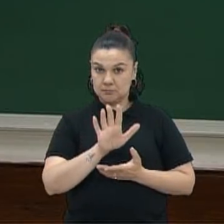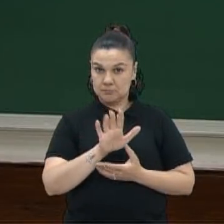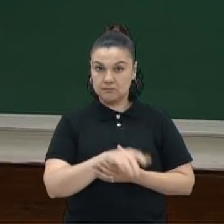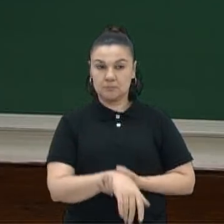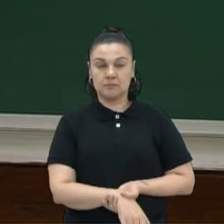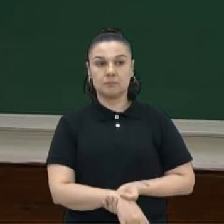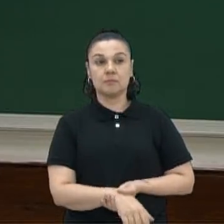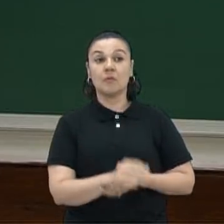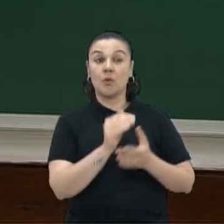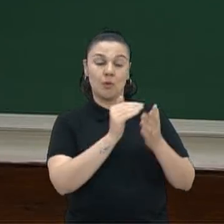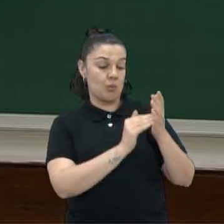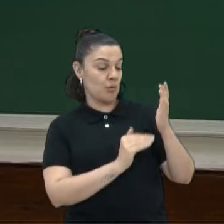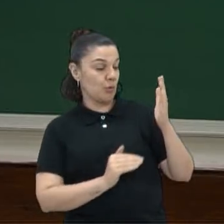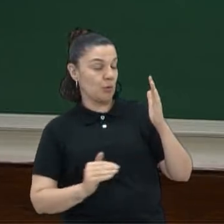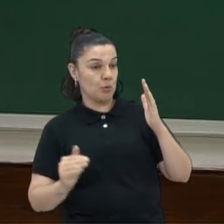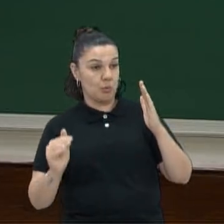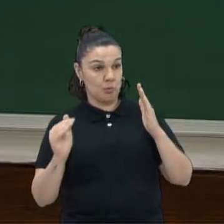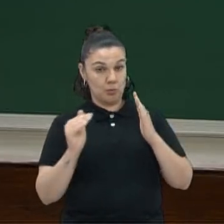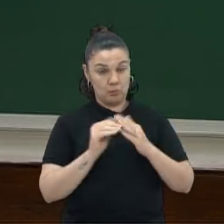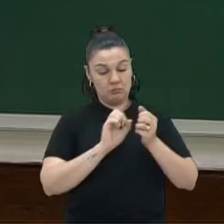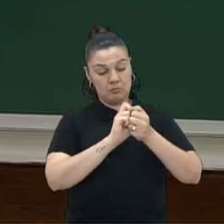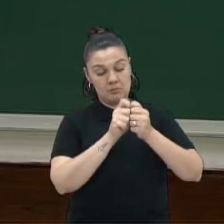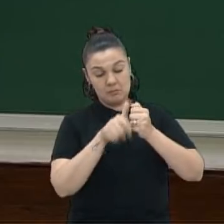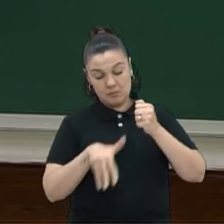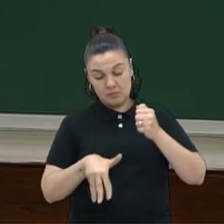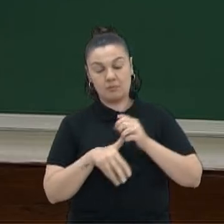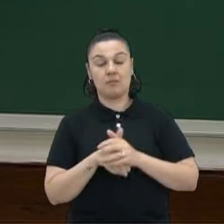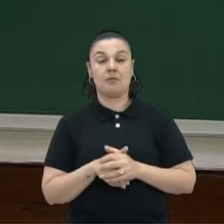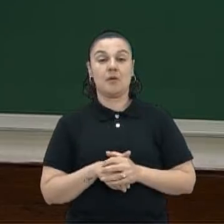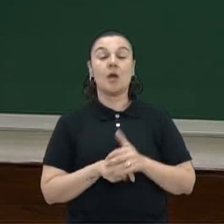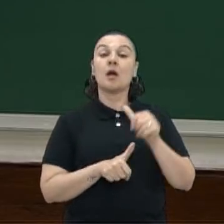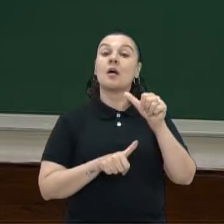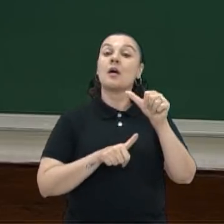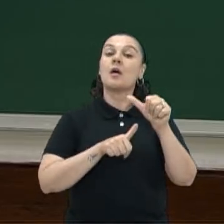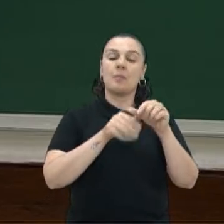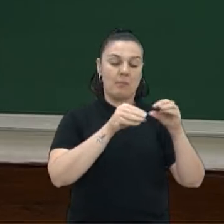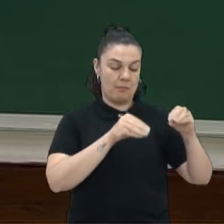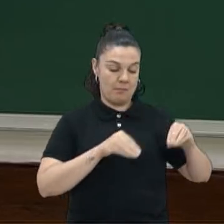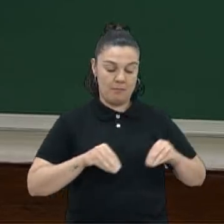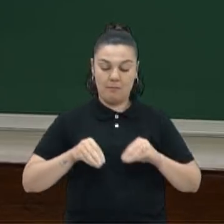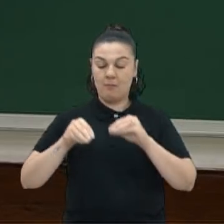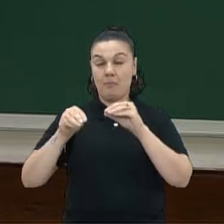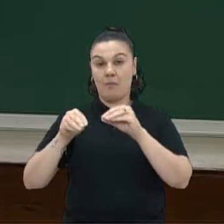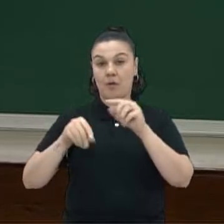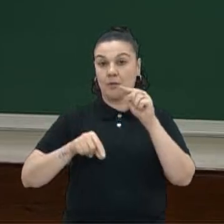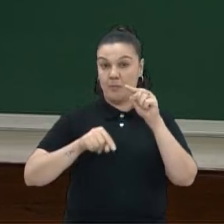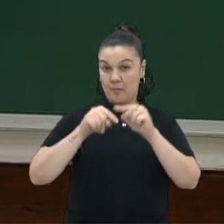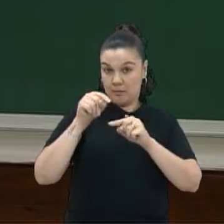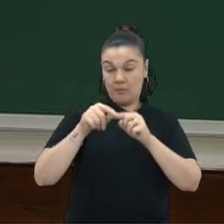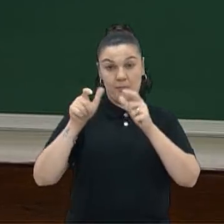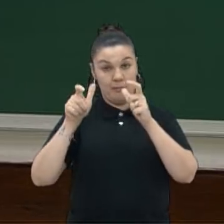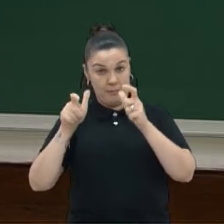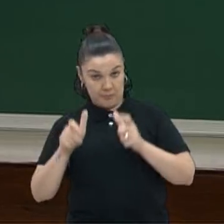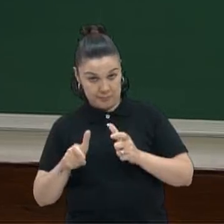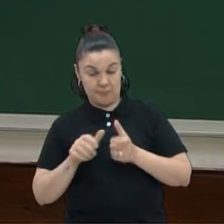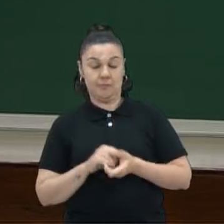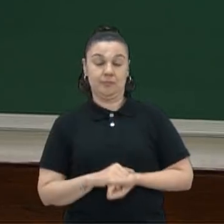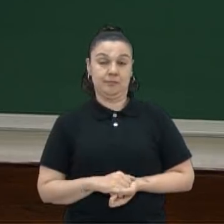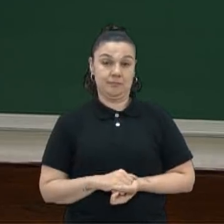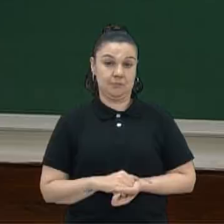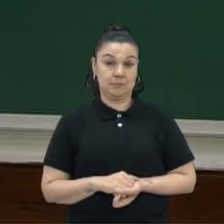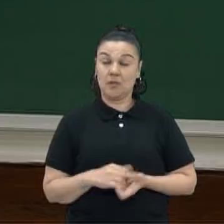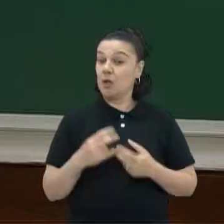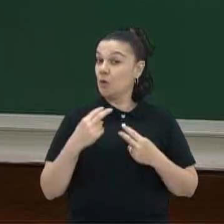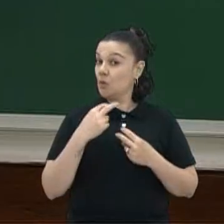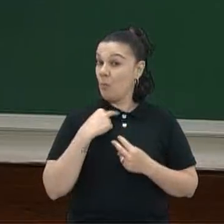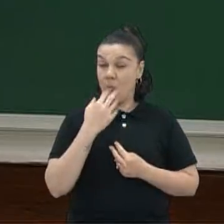Gente, todos os tipos de erosão transportam o material de um lugar para outro. Não